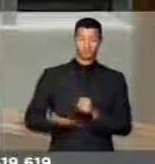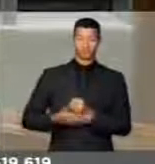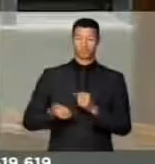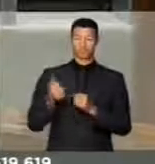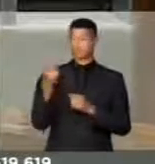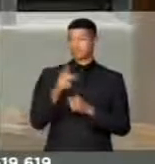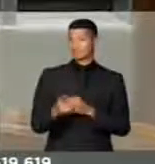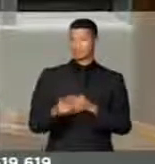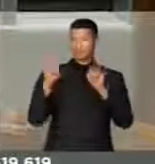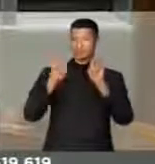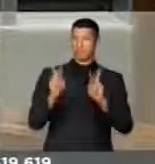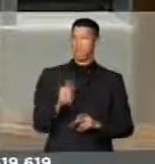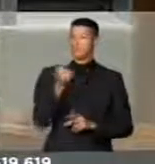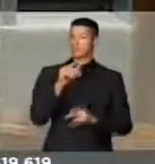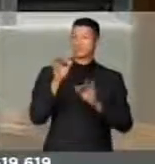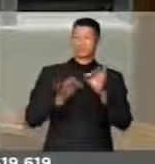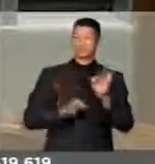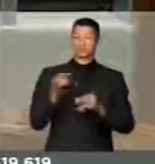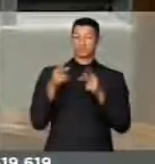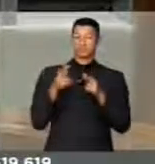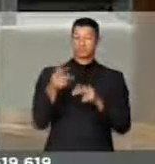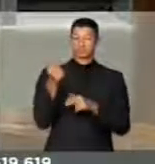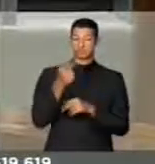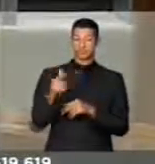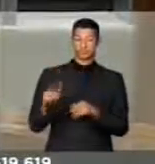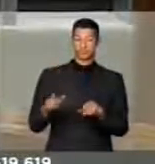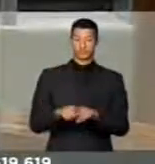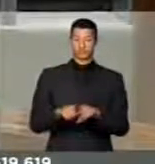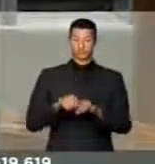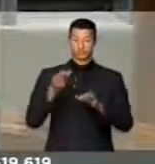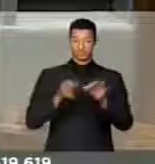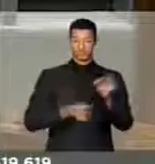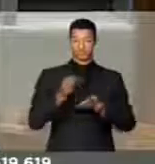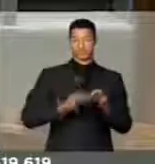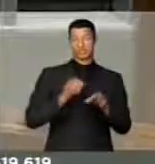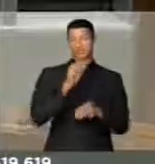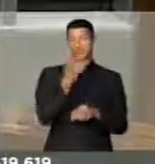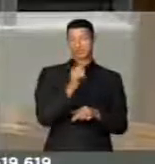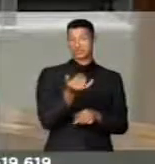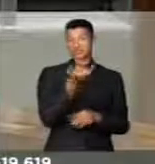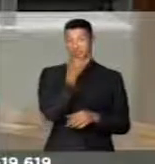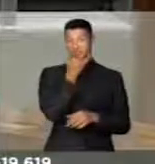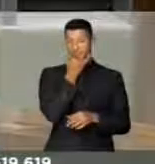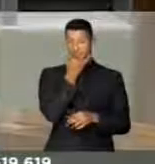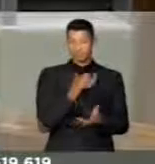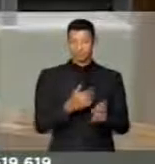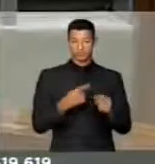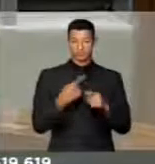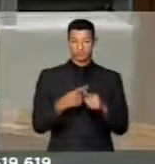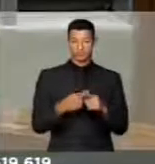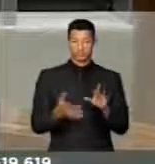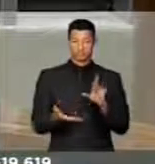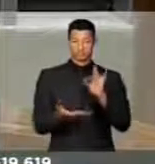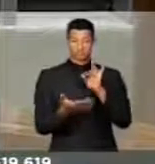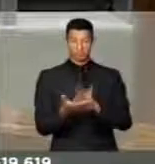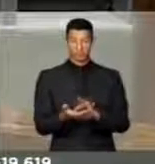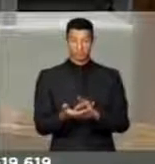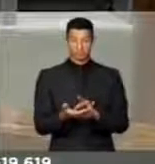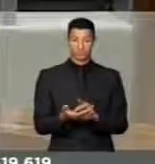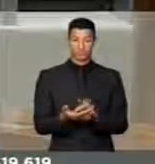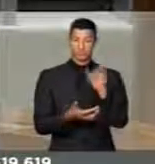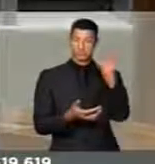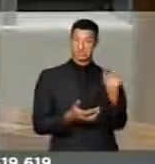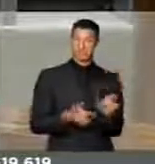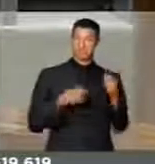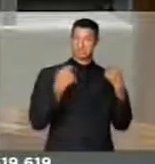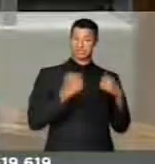sem justiça, assim como não existe a justiça sem o perdão. Porque, na verdade, eles